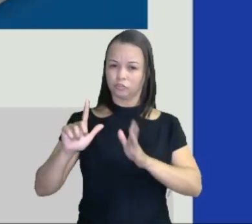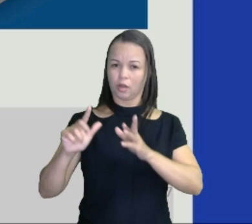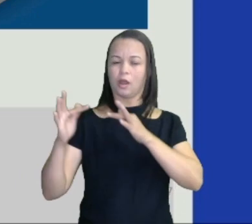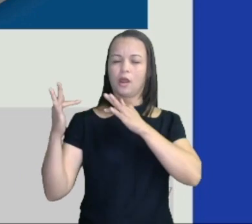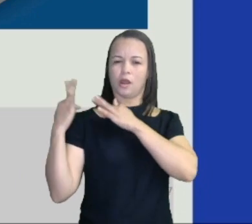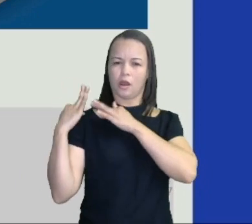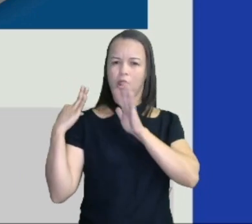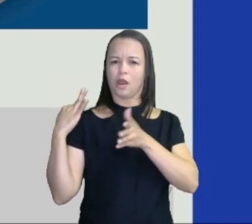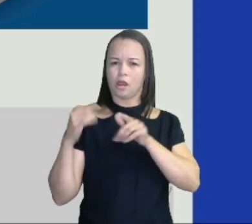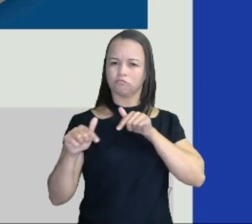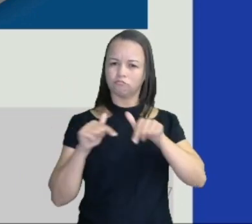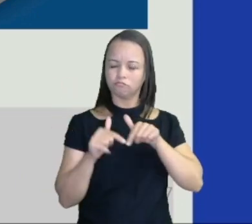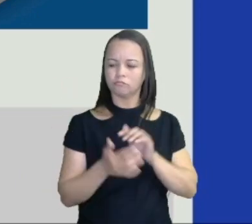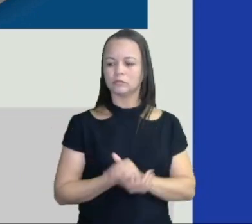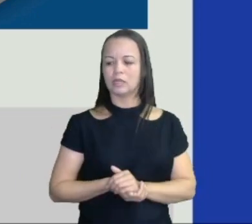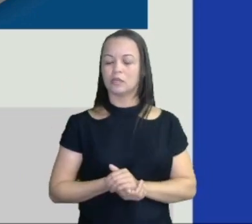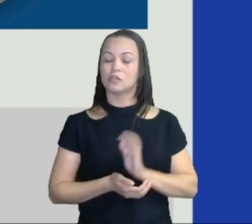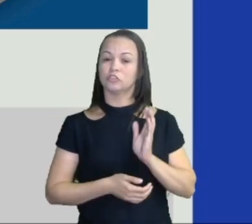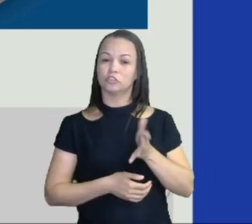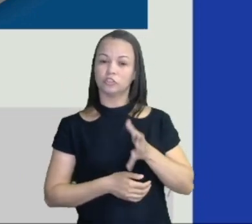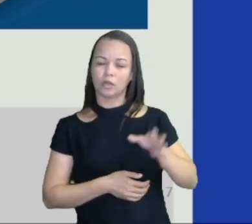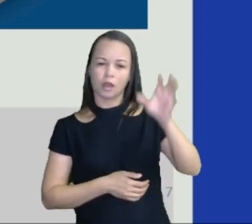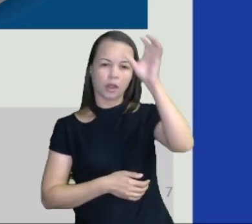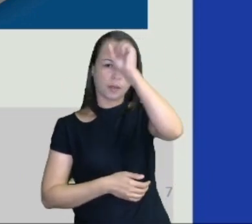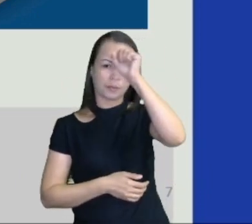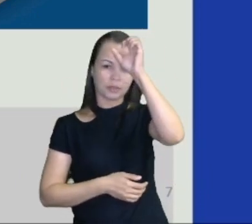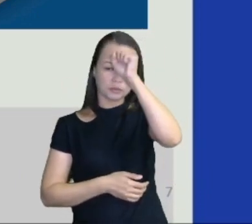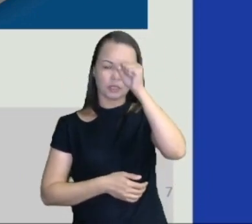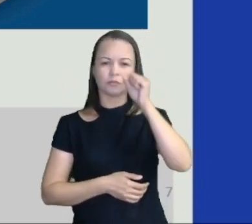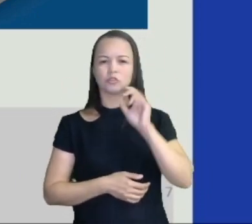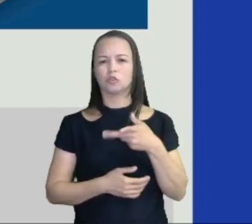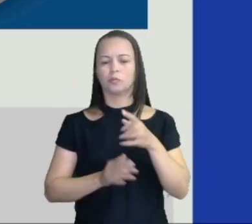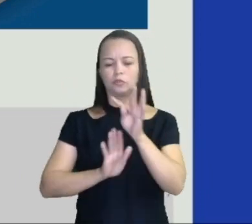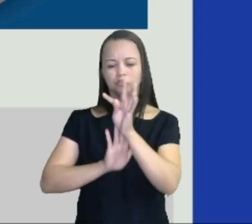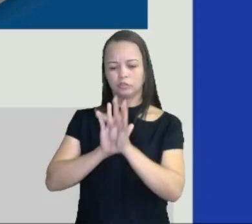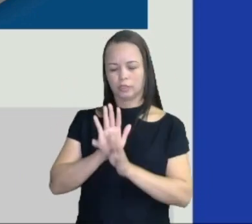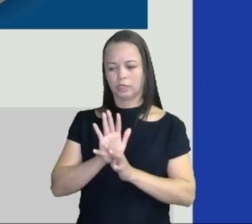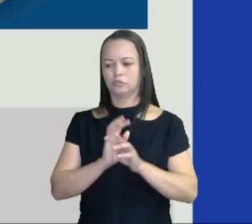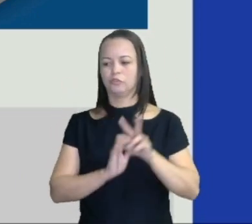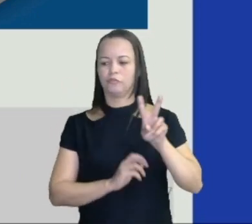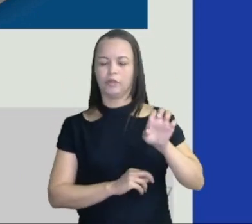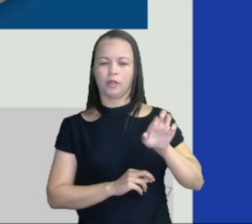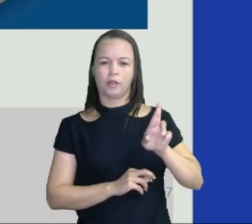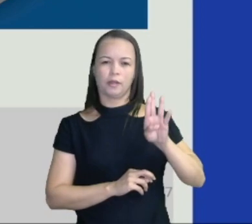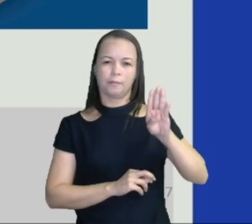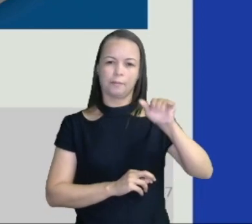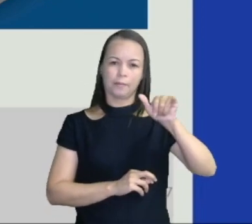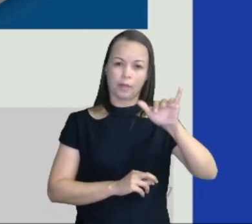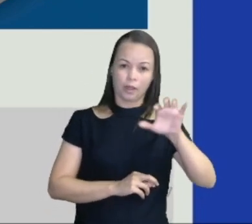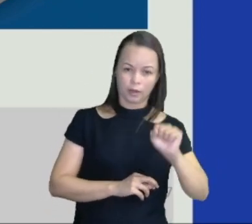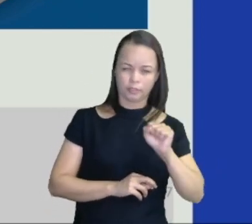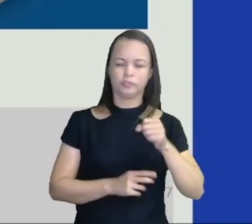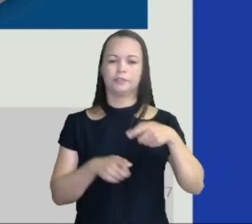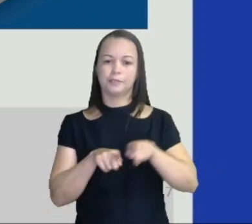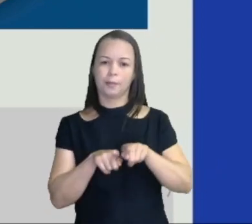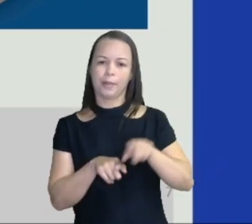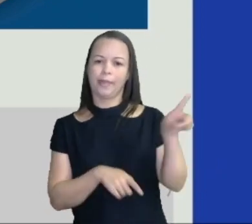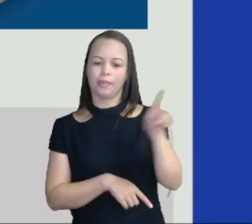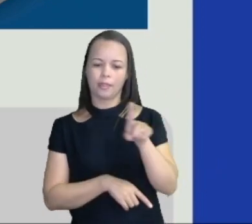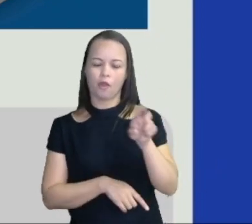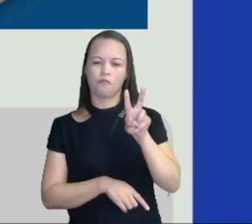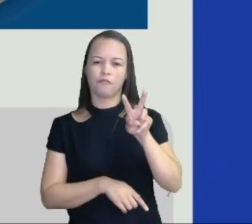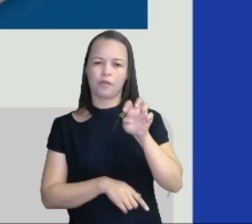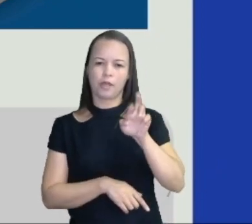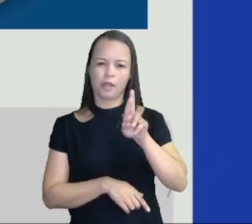definição, já aprendemos sobre os textos verbais e não verbais, certo? E agora